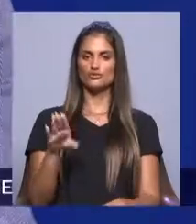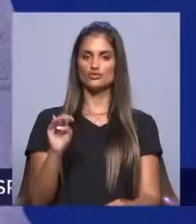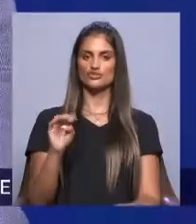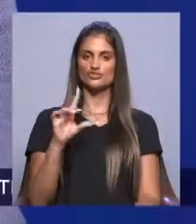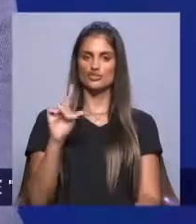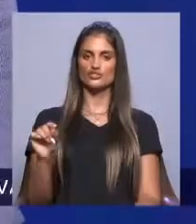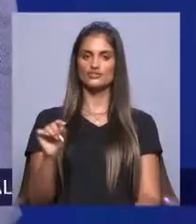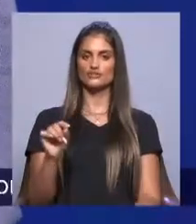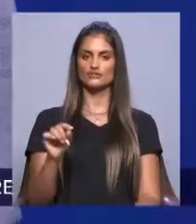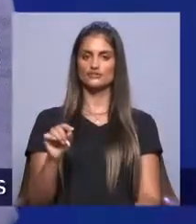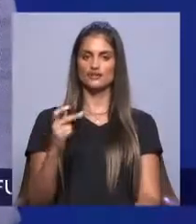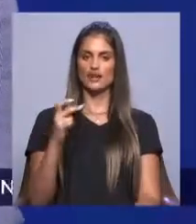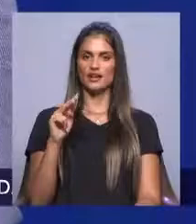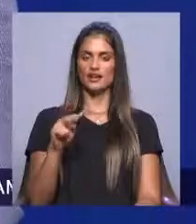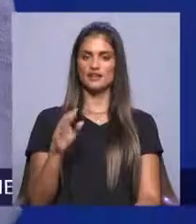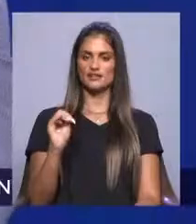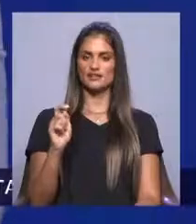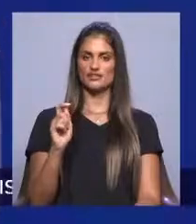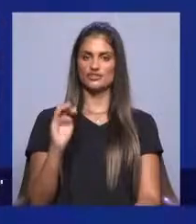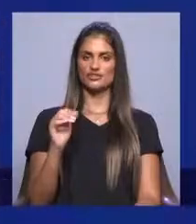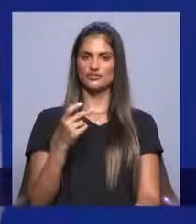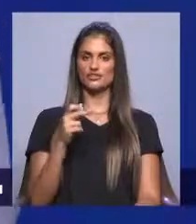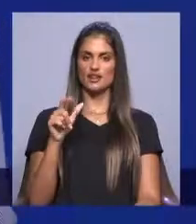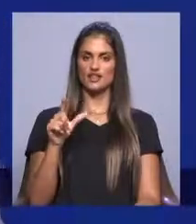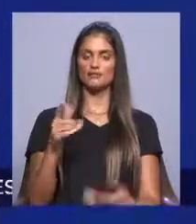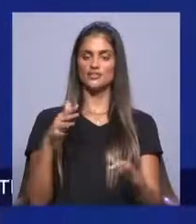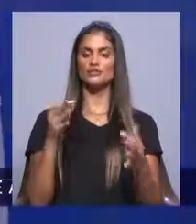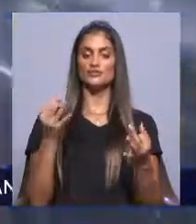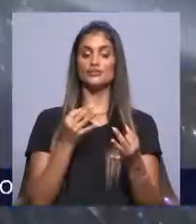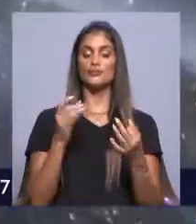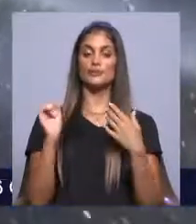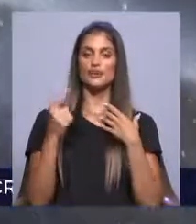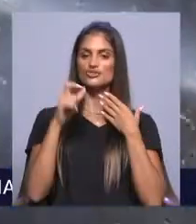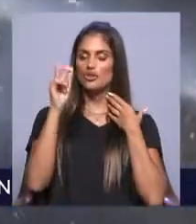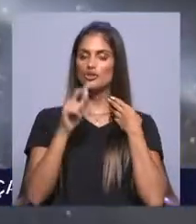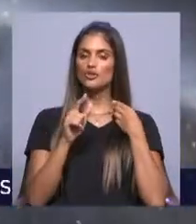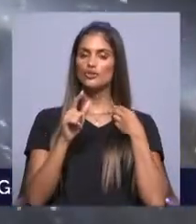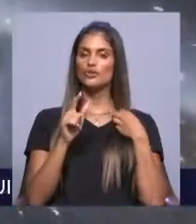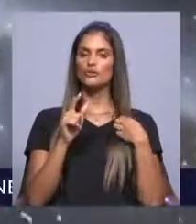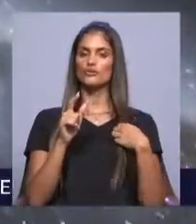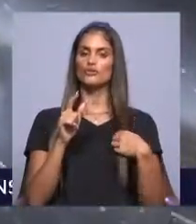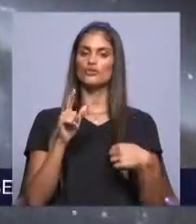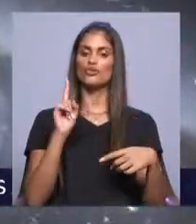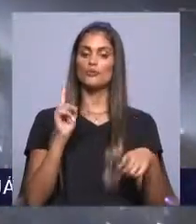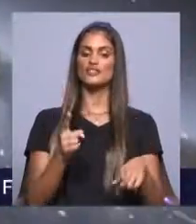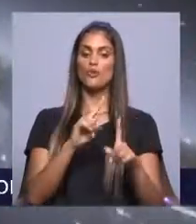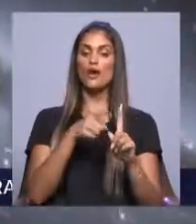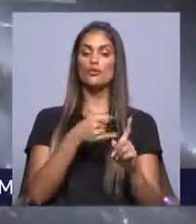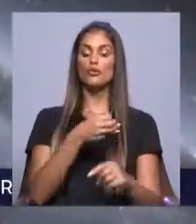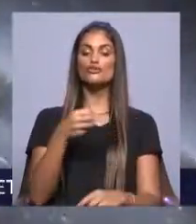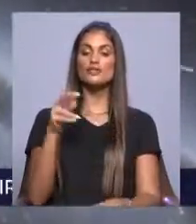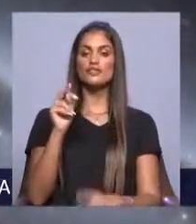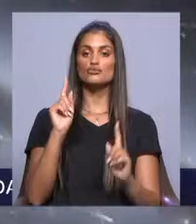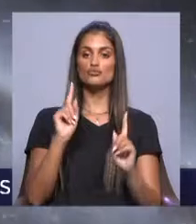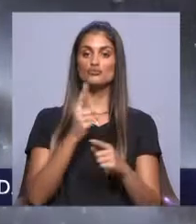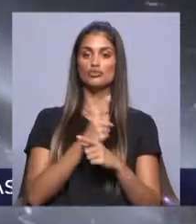cosmos ancestral. Bem primordial, não é? Primordial, mas verdadeiramente esta primeira história começa em 2003. Porquê? Porque a partir